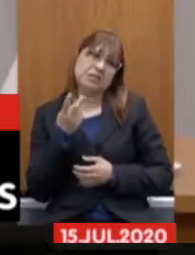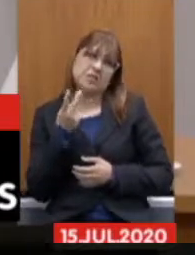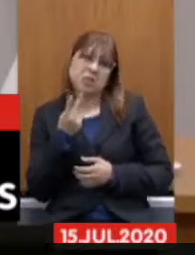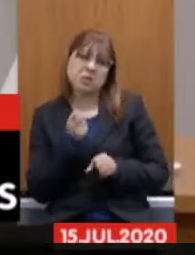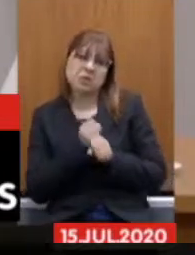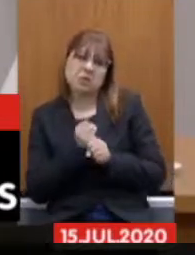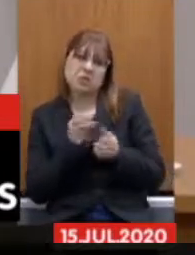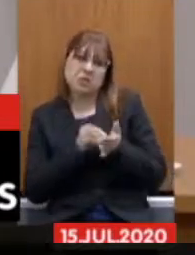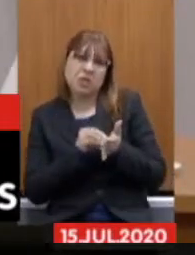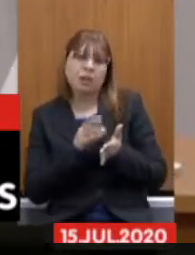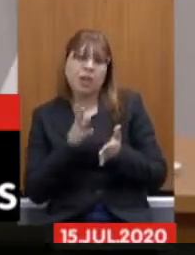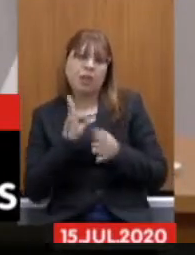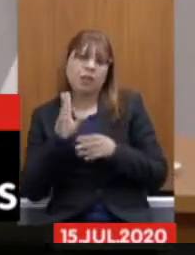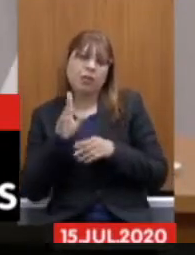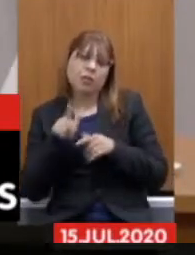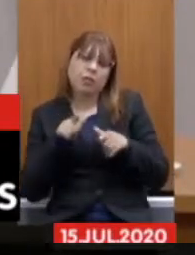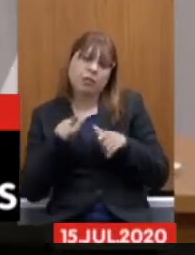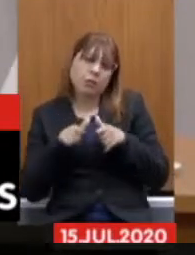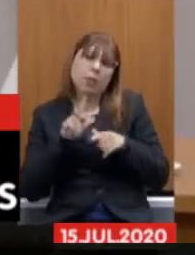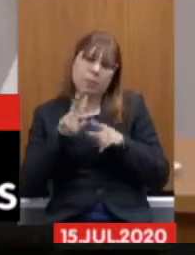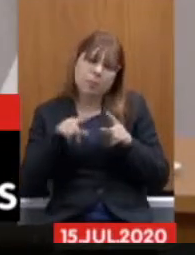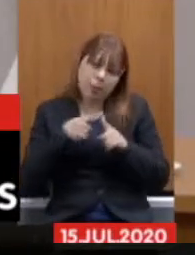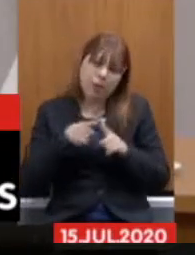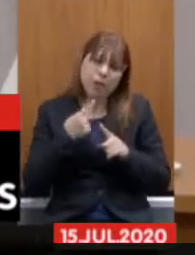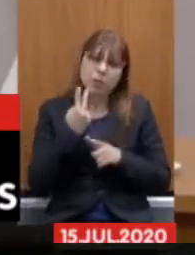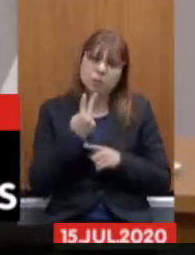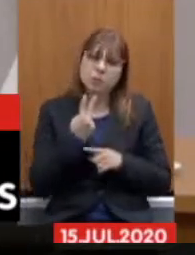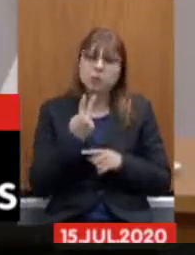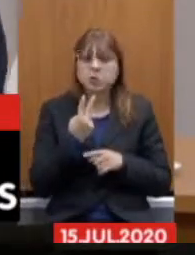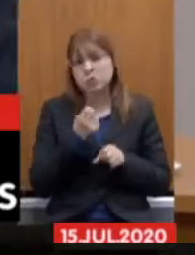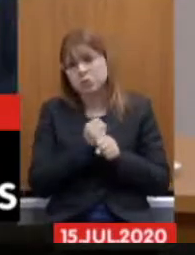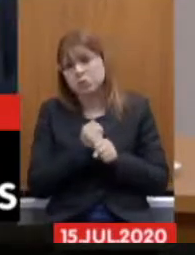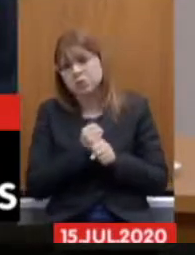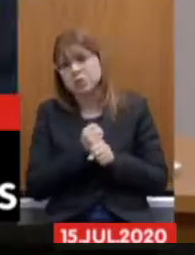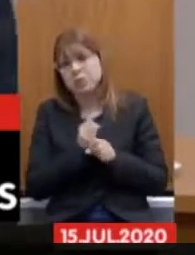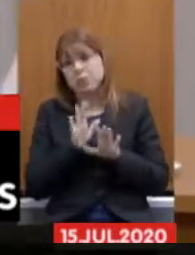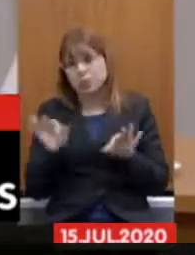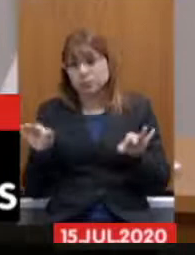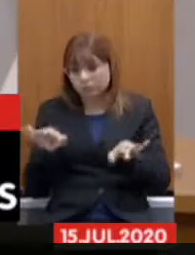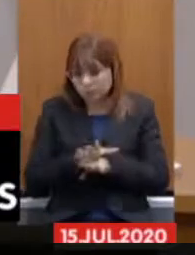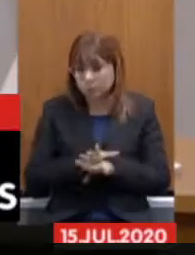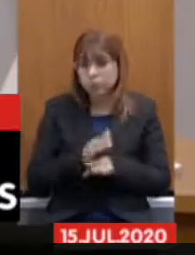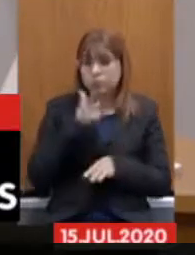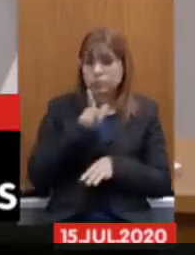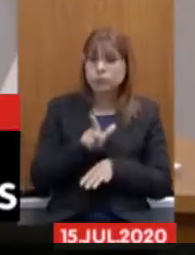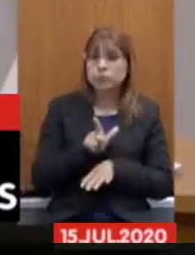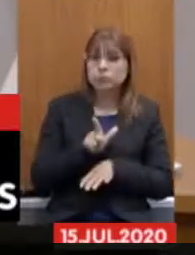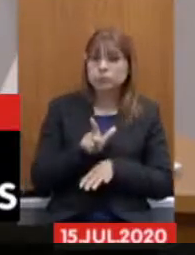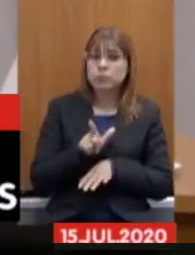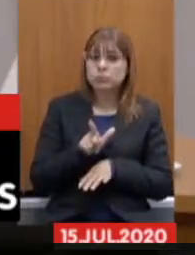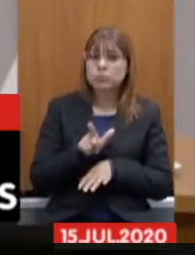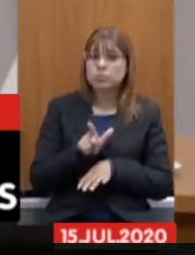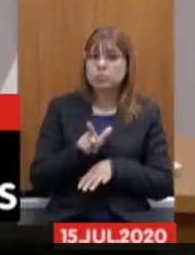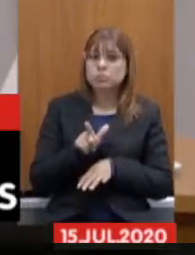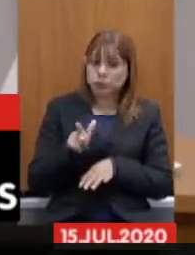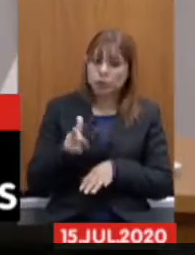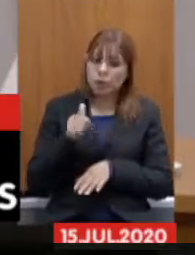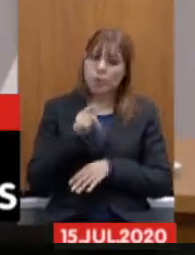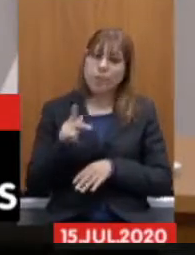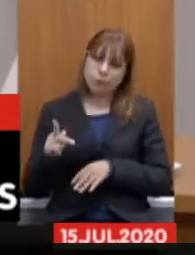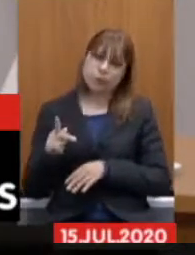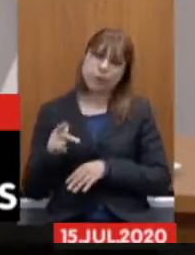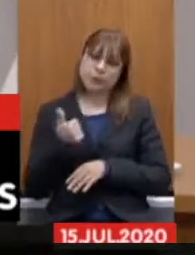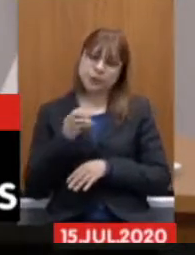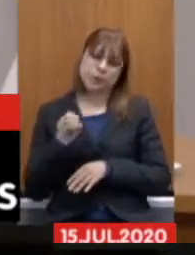ano e meio mais dois anos mas dois anos e meio mas que compra sua jornada e completo o seu tempo nós